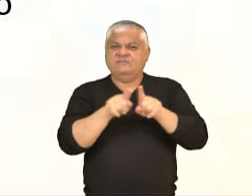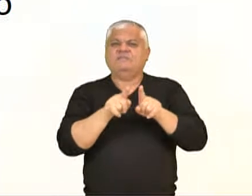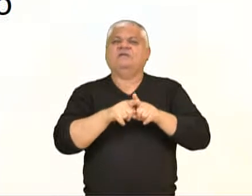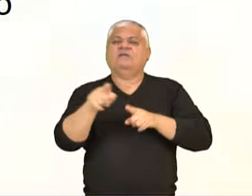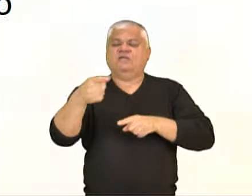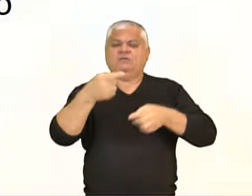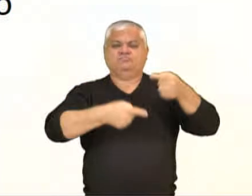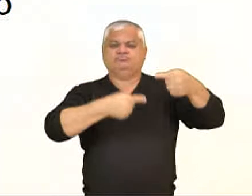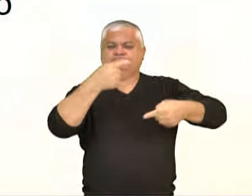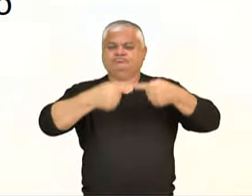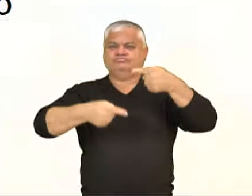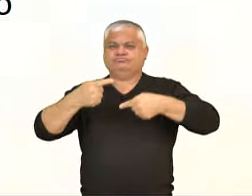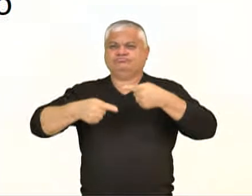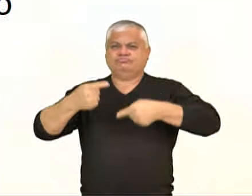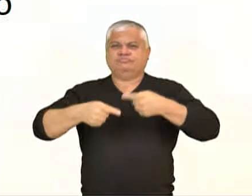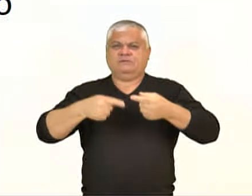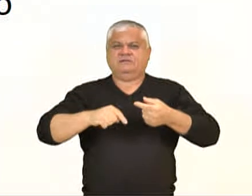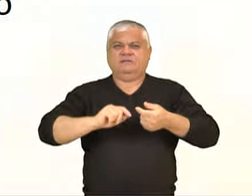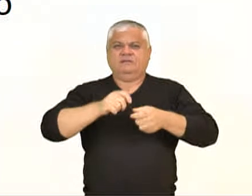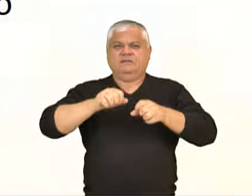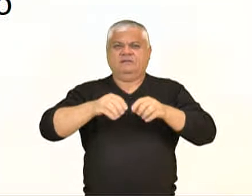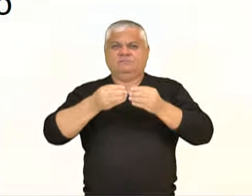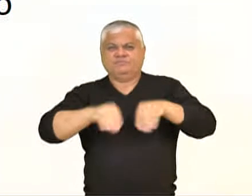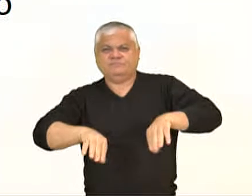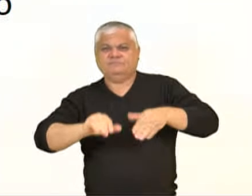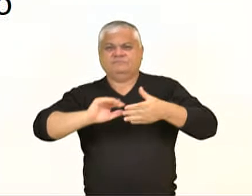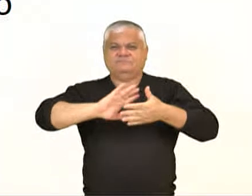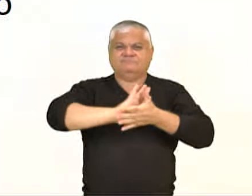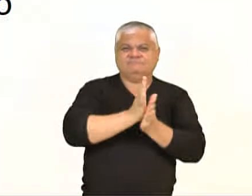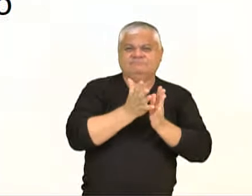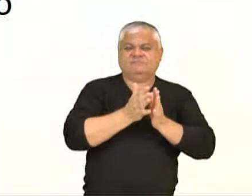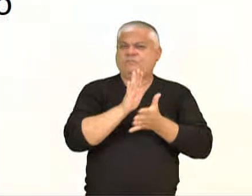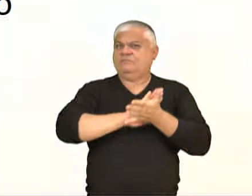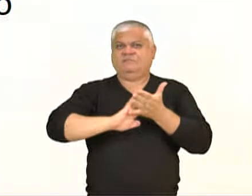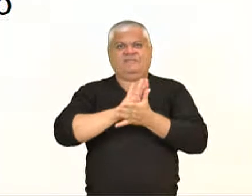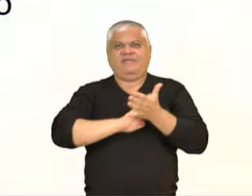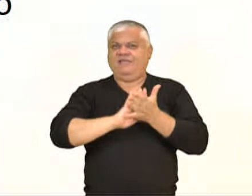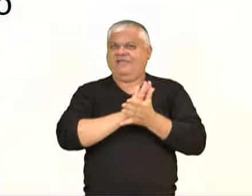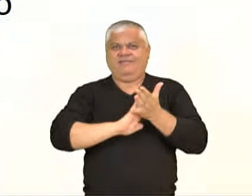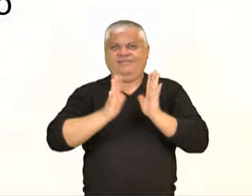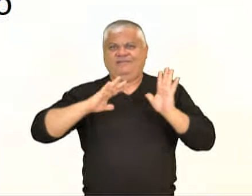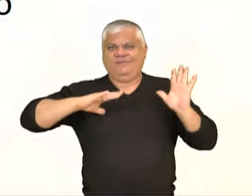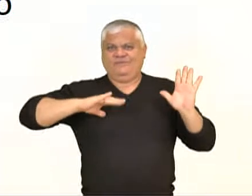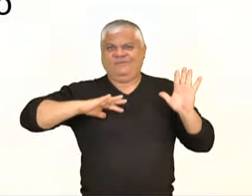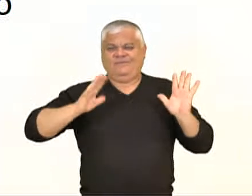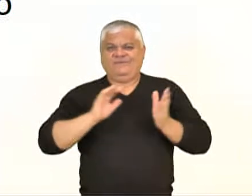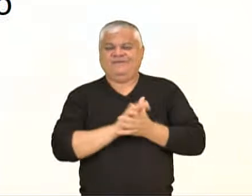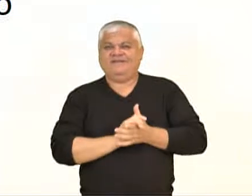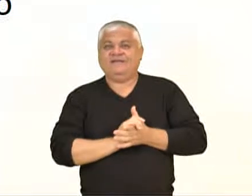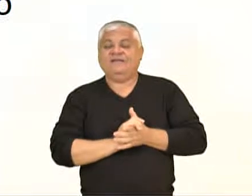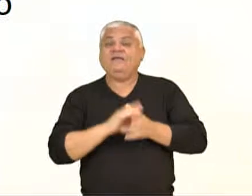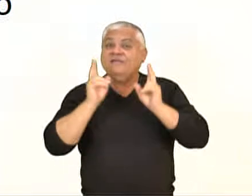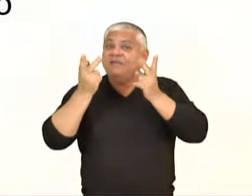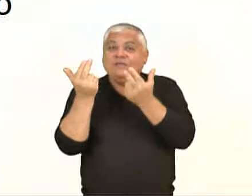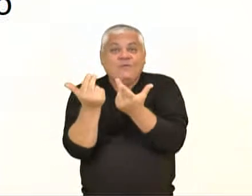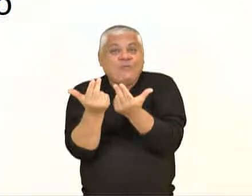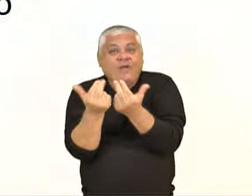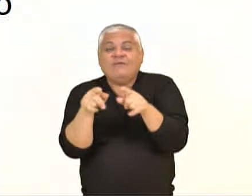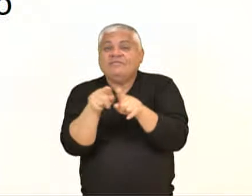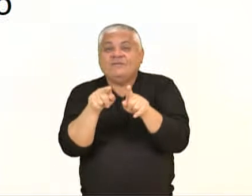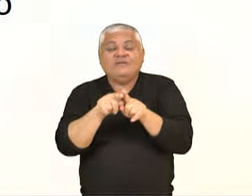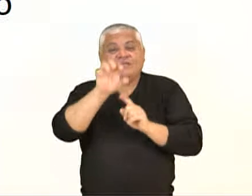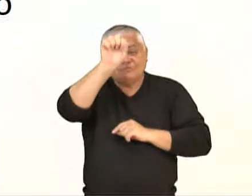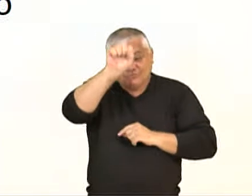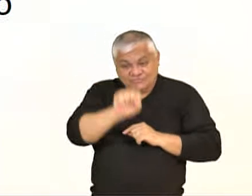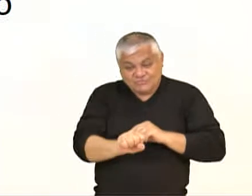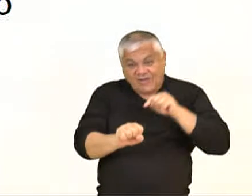pois ninguém quer prejudicar sua carreira sendo vetado por Corinthians ou Flamengo. O mesmo que ocorre no Sul